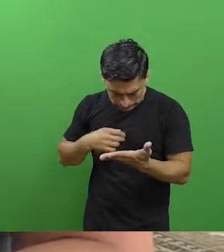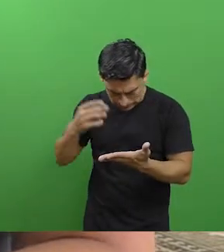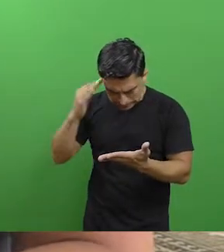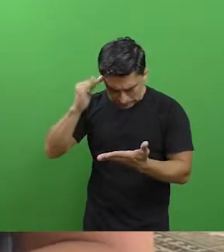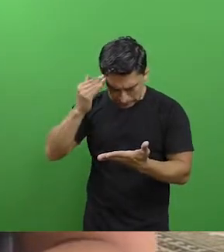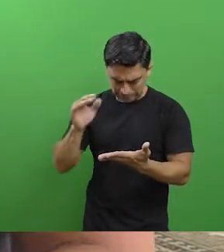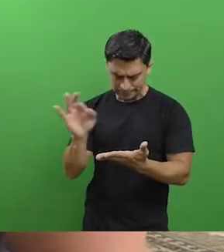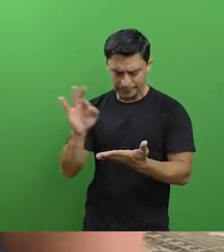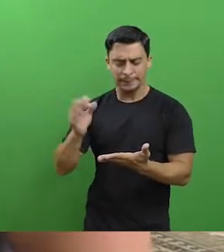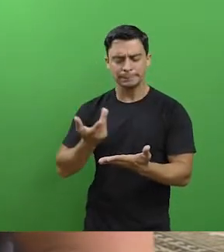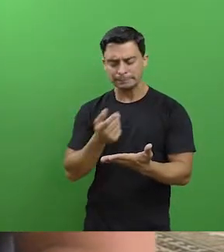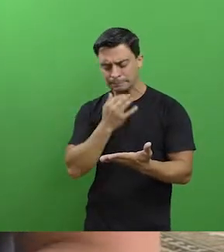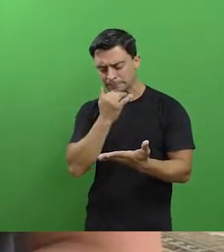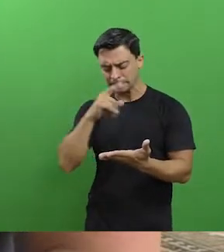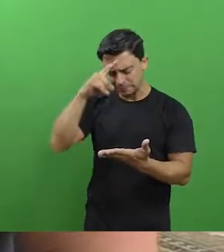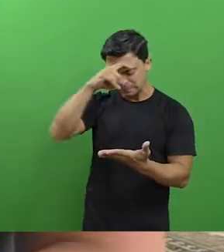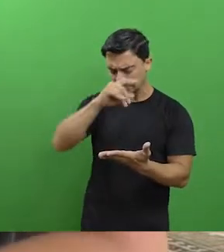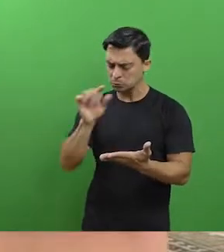celular, né?